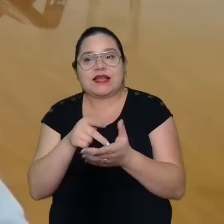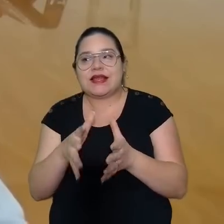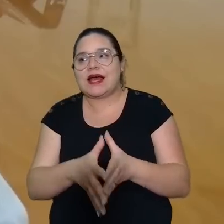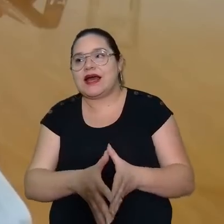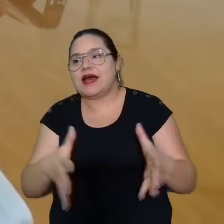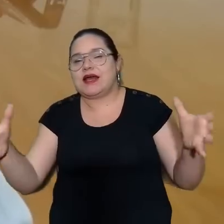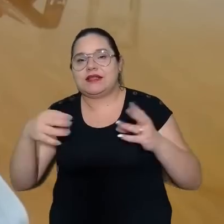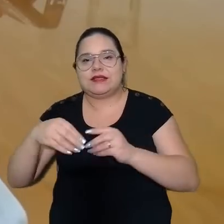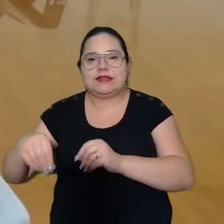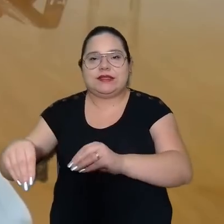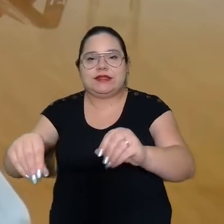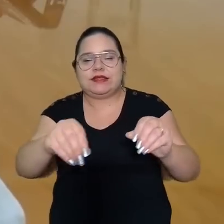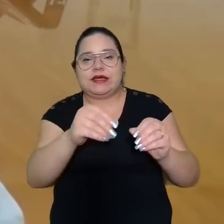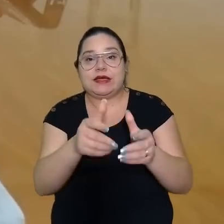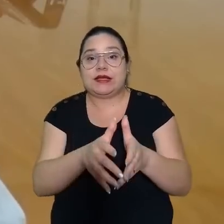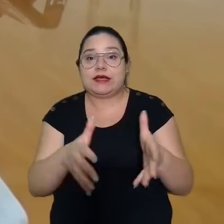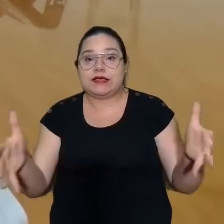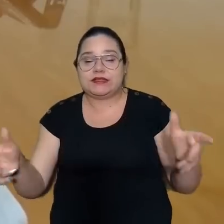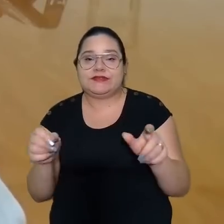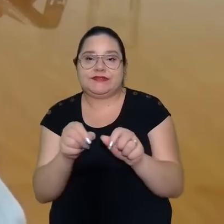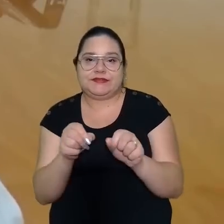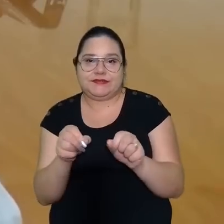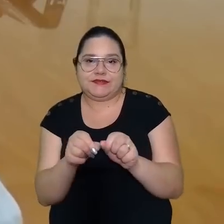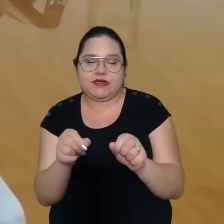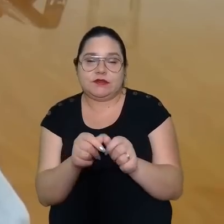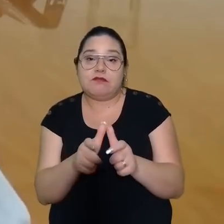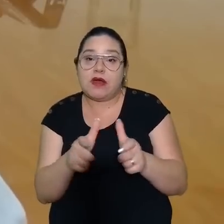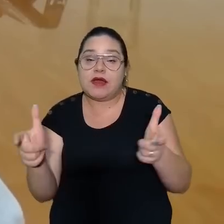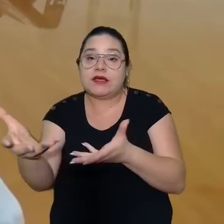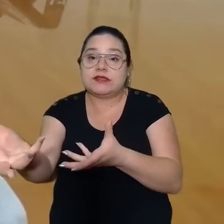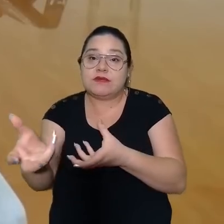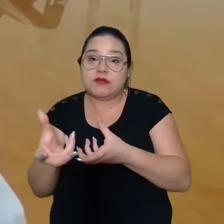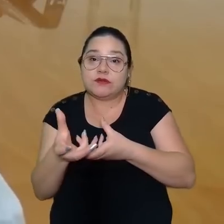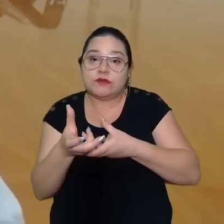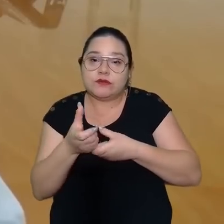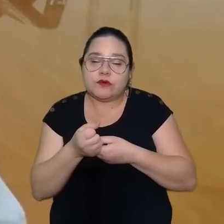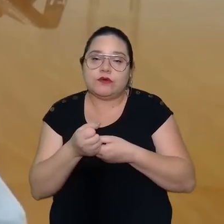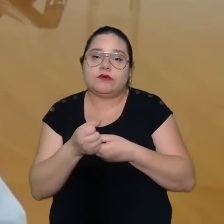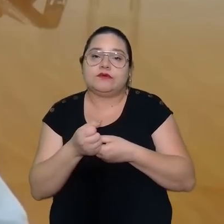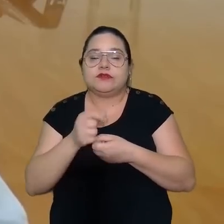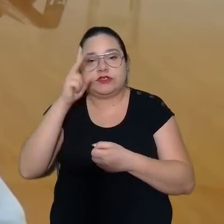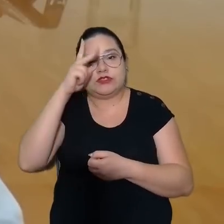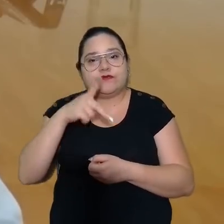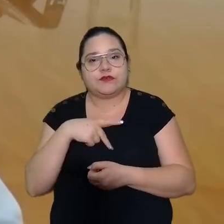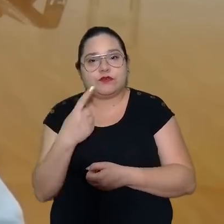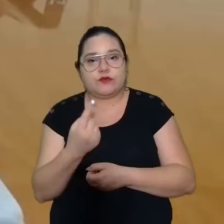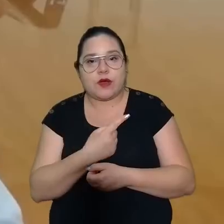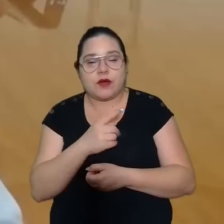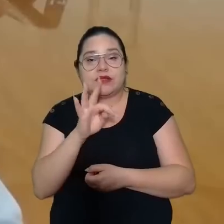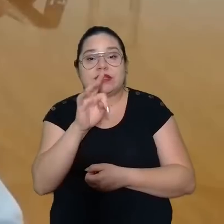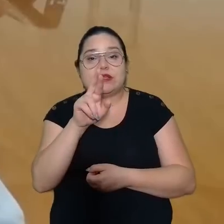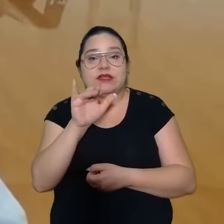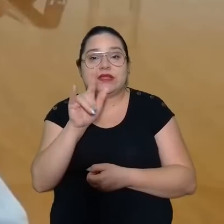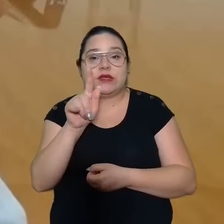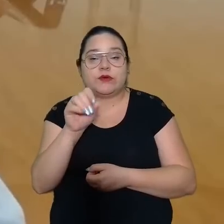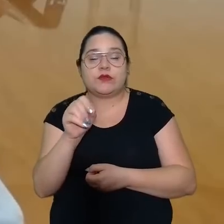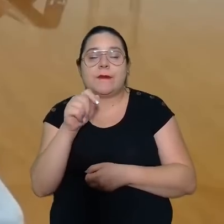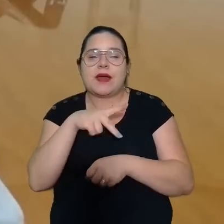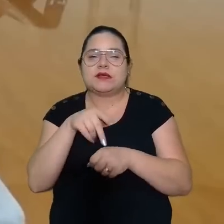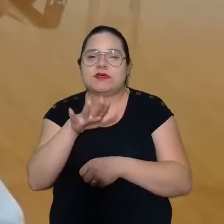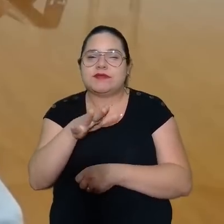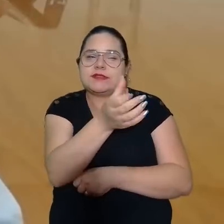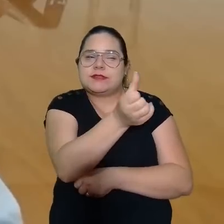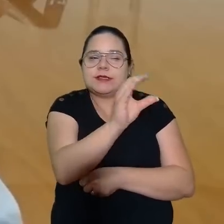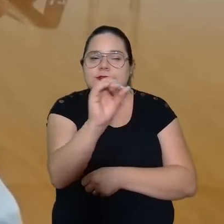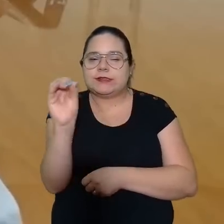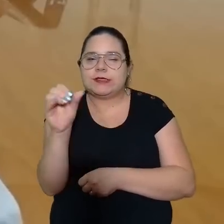como para ser aí o maior recebedor individual de trigo do país. Devemos receber algo em torno de 600